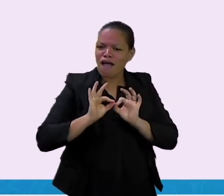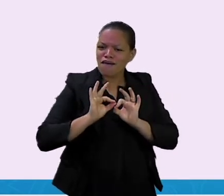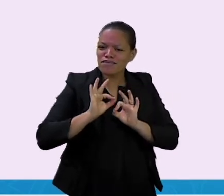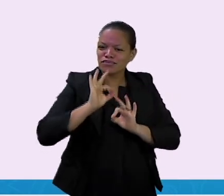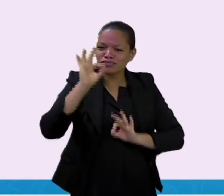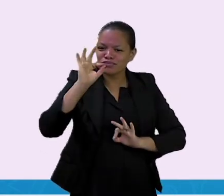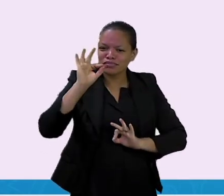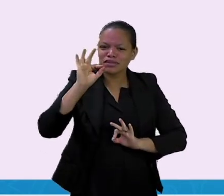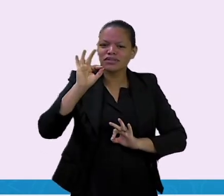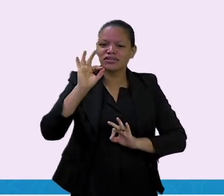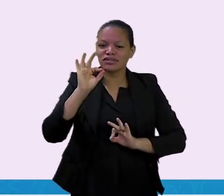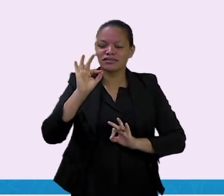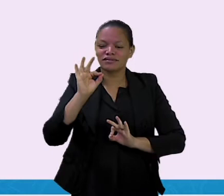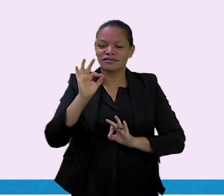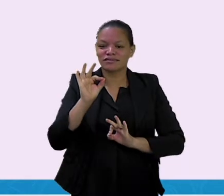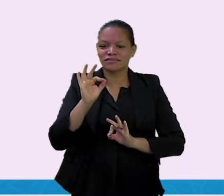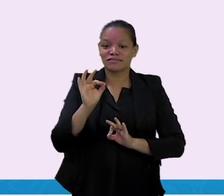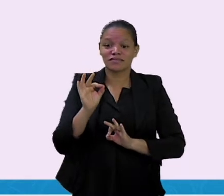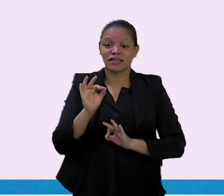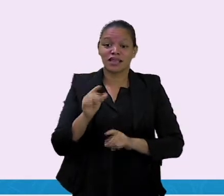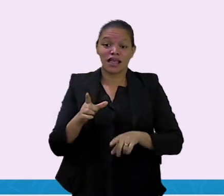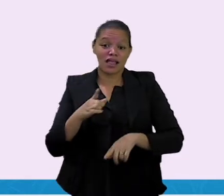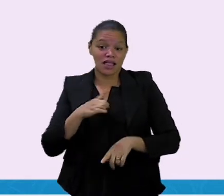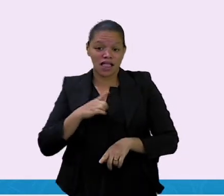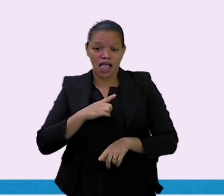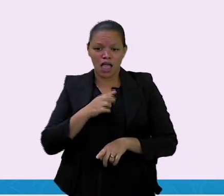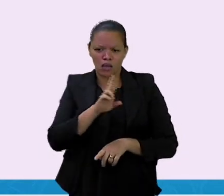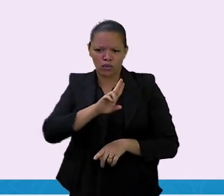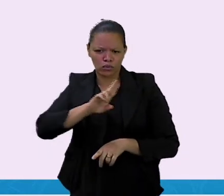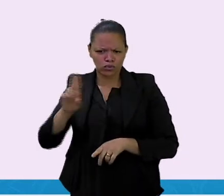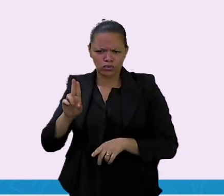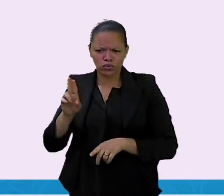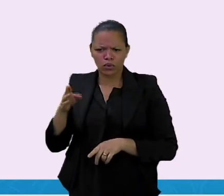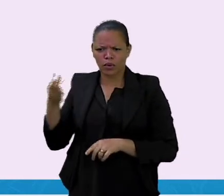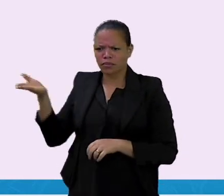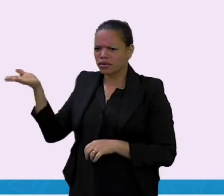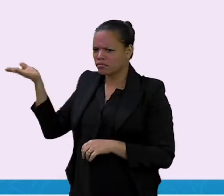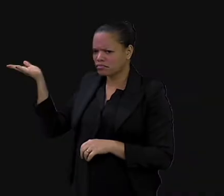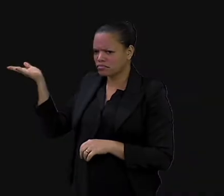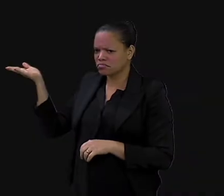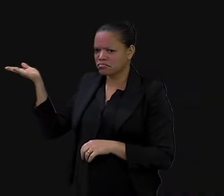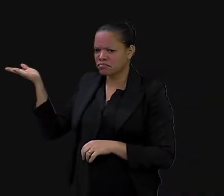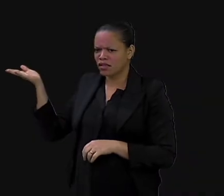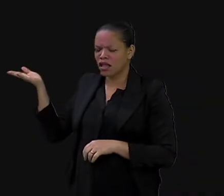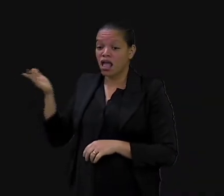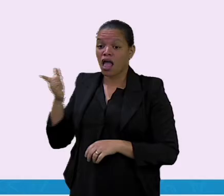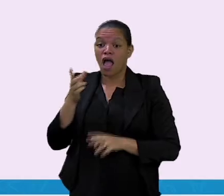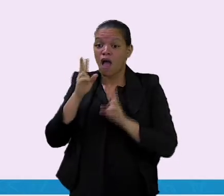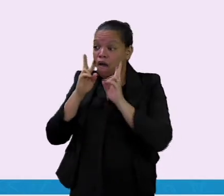nossa tabela as unidades. Vamos fazer a leitura comigo? Primeiro os múltiplos aqui.